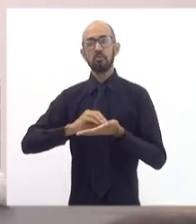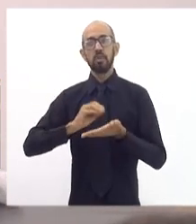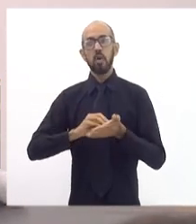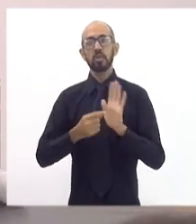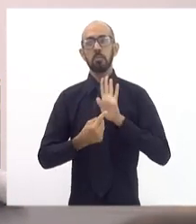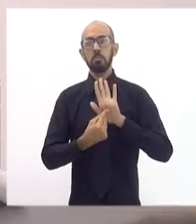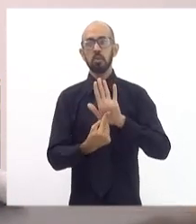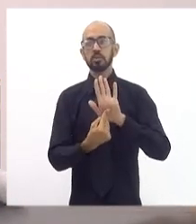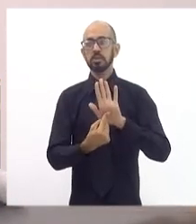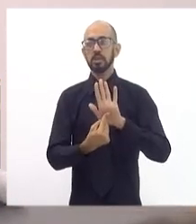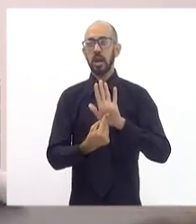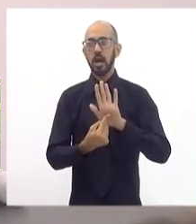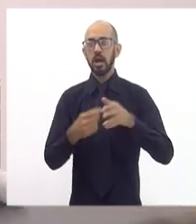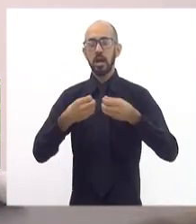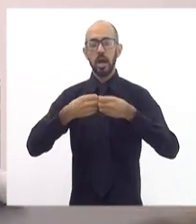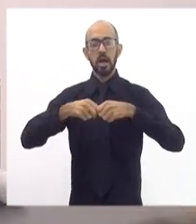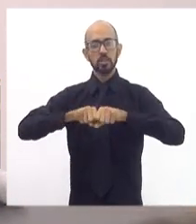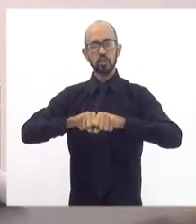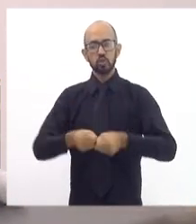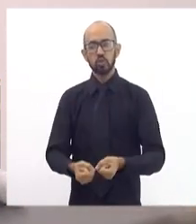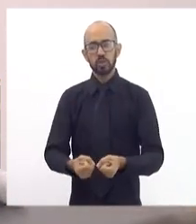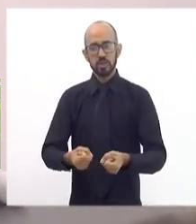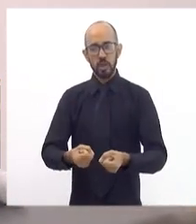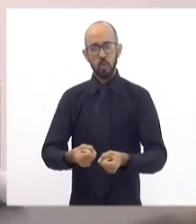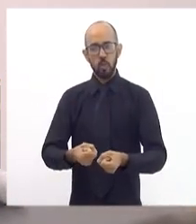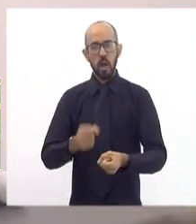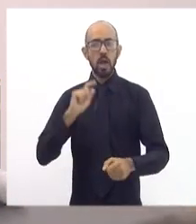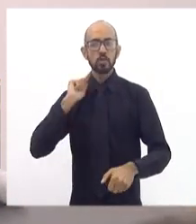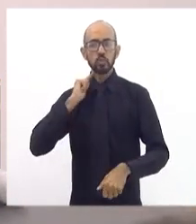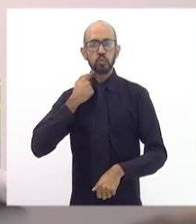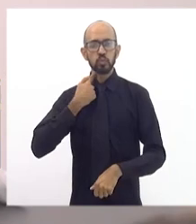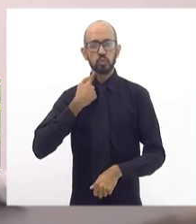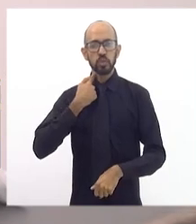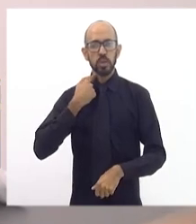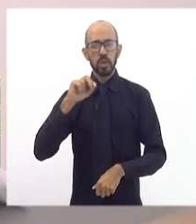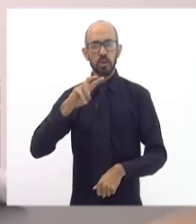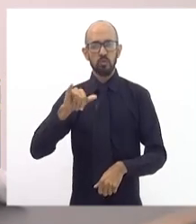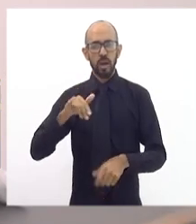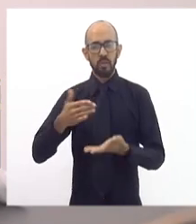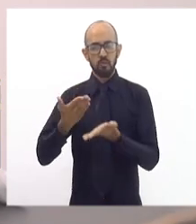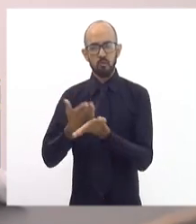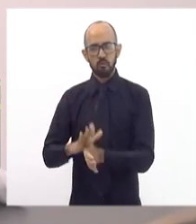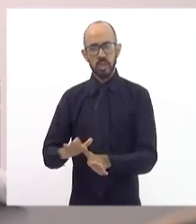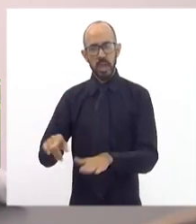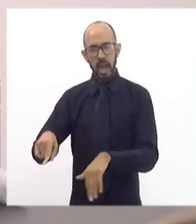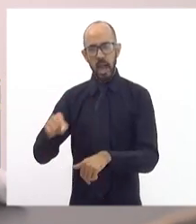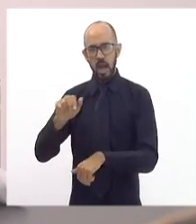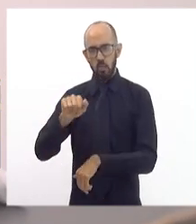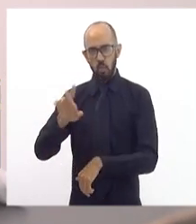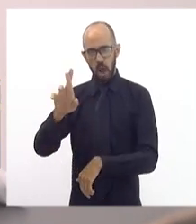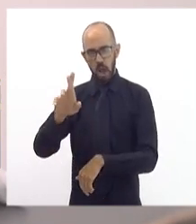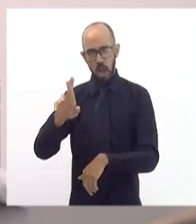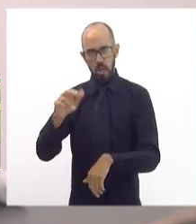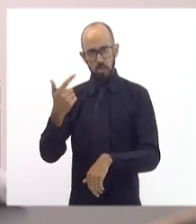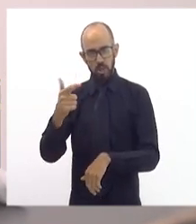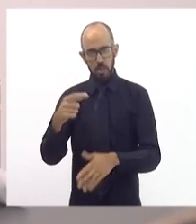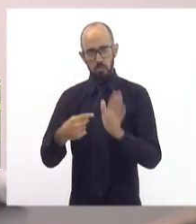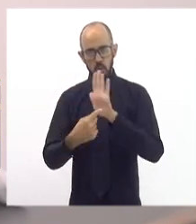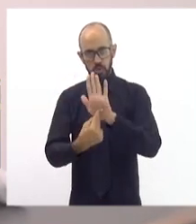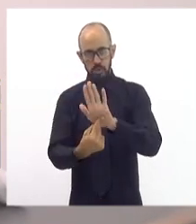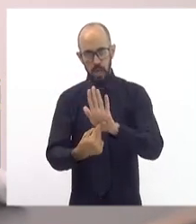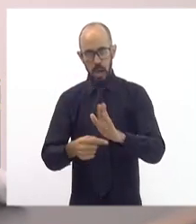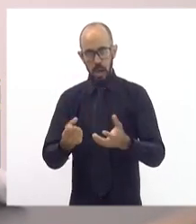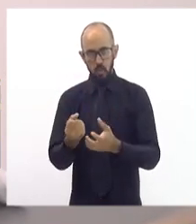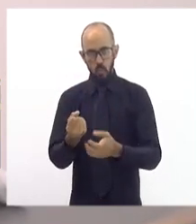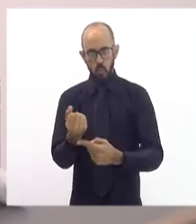que vem por traz ela não mostra a poluição que vai vai jogar na atmosfera ela não mostra a quantidade